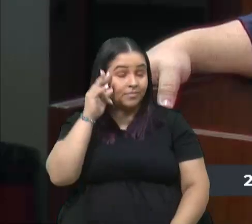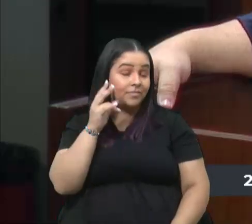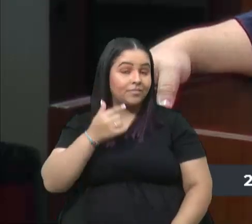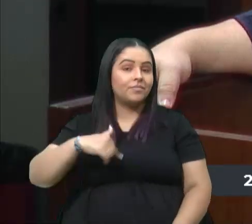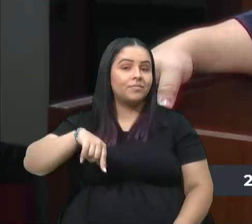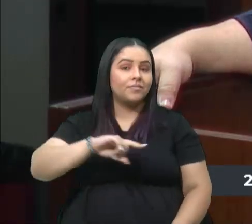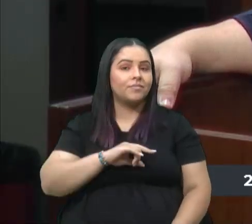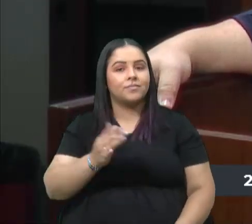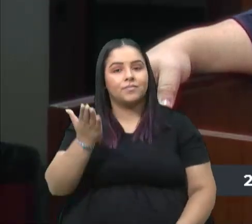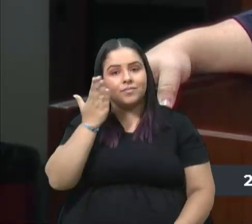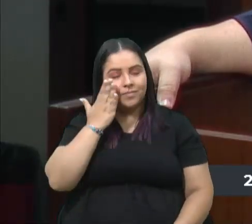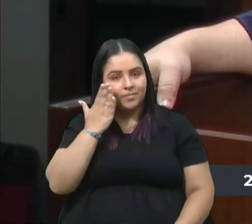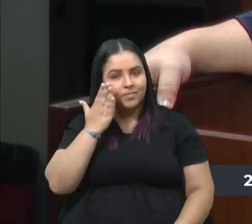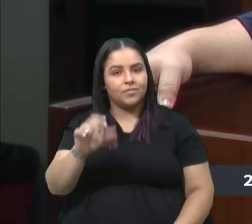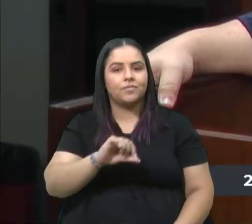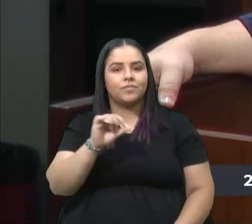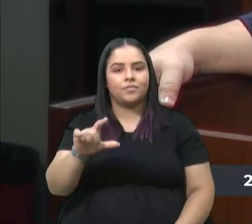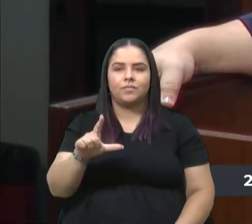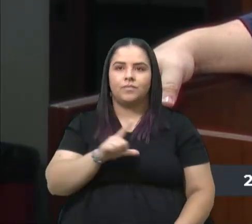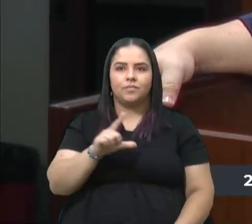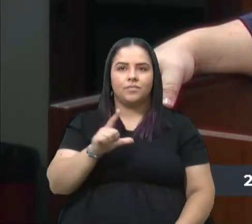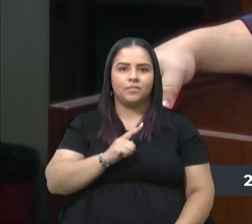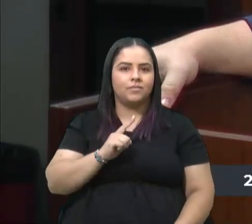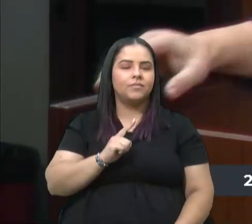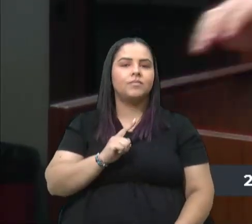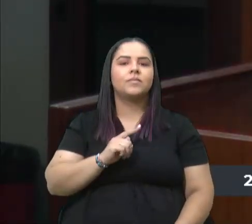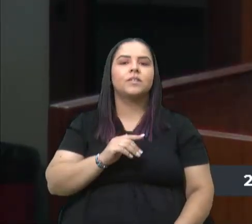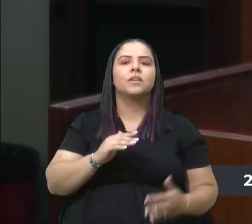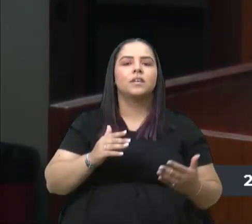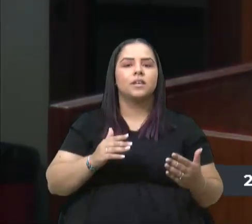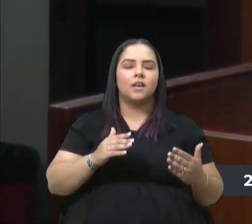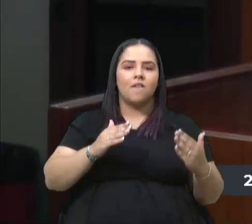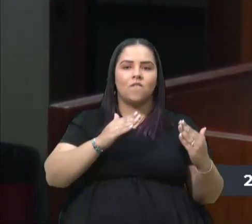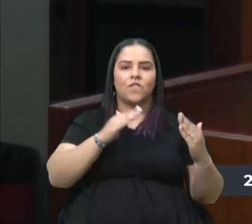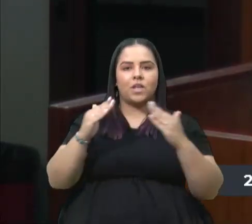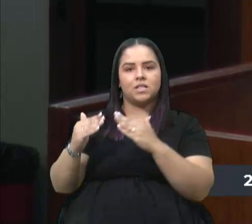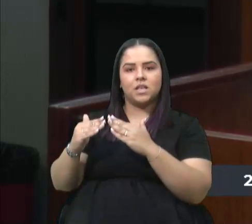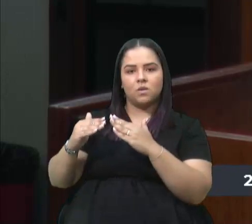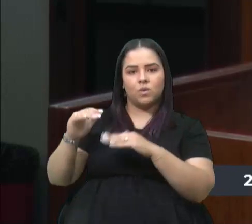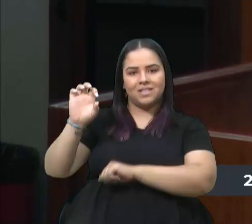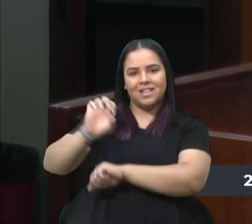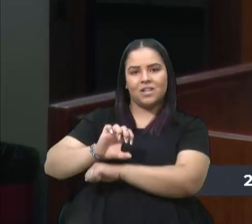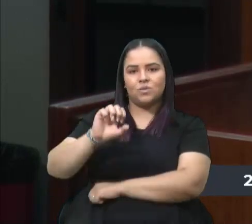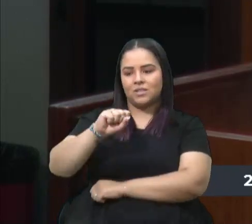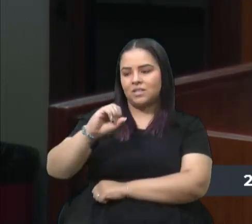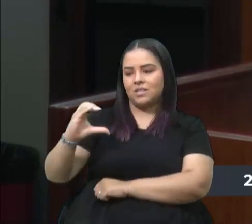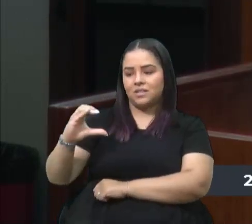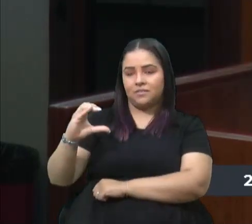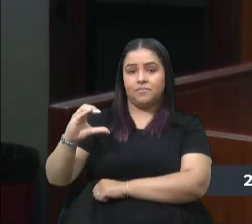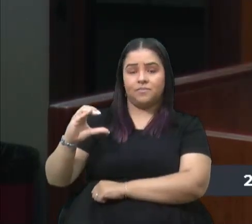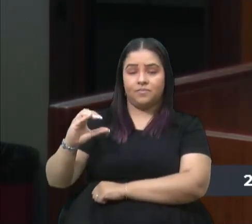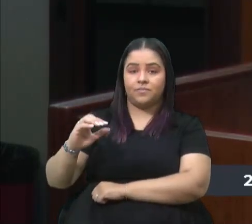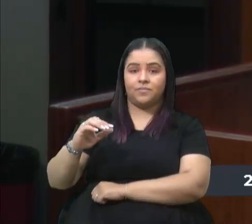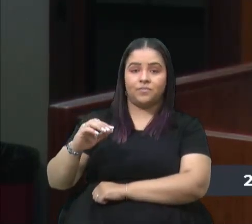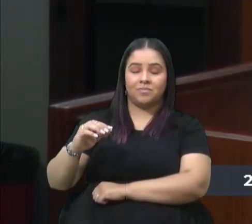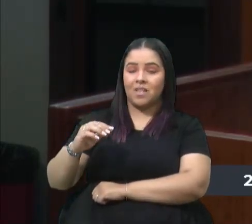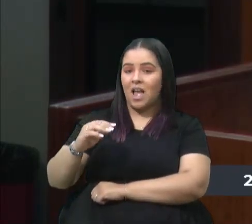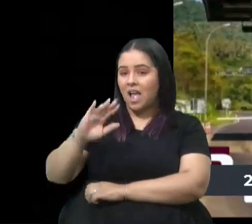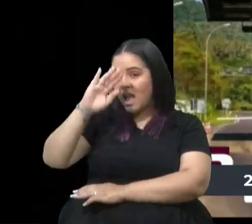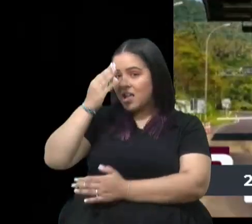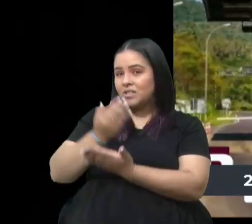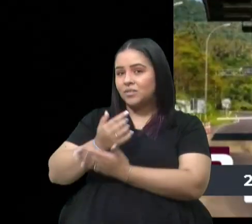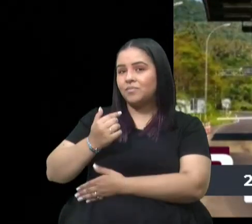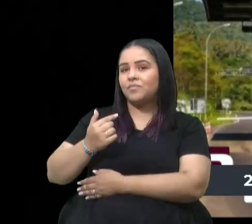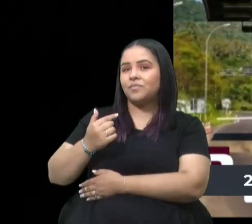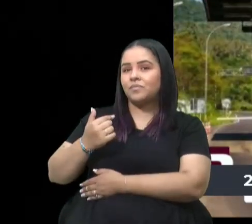percorrendo o estado e percorrendo o estado vizinho de Santa Catarina, vereador Ues. Hoje, acredito eu que